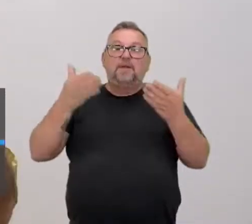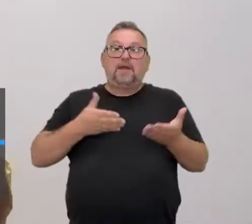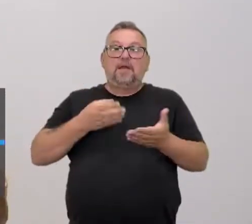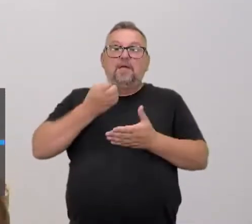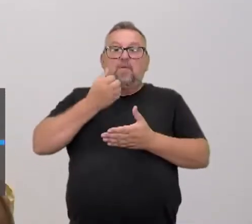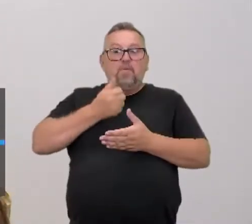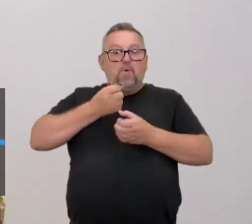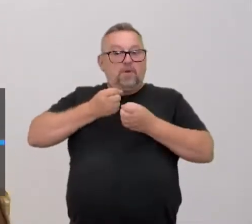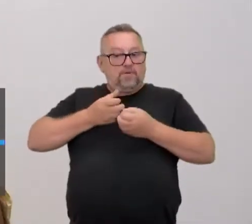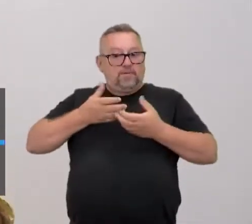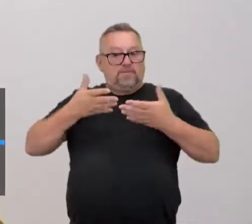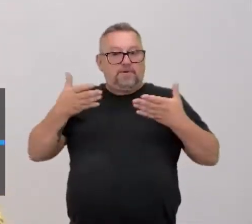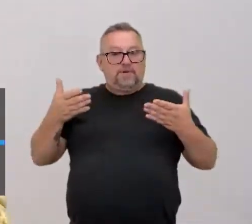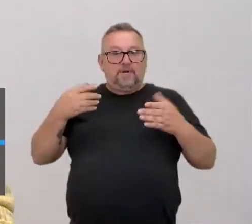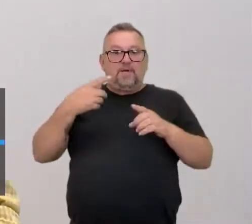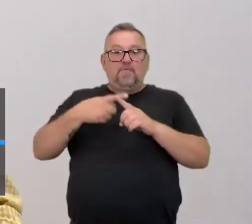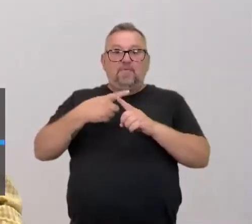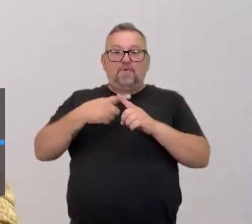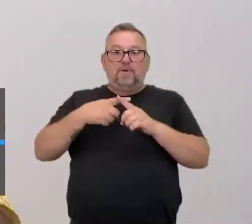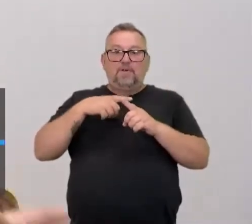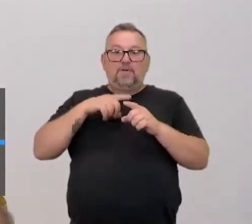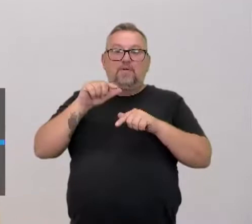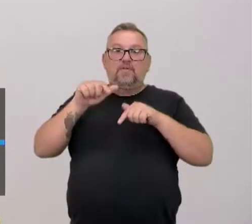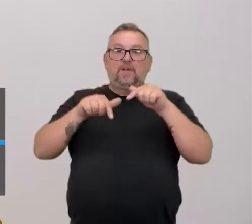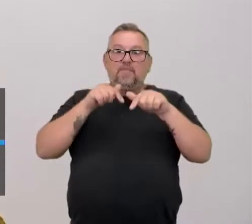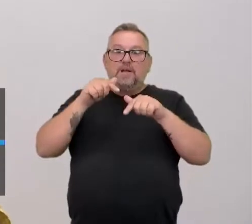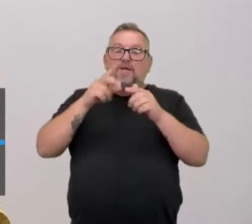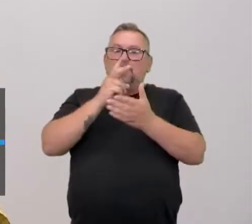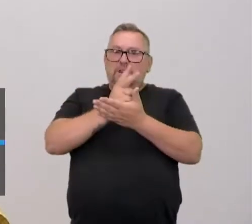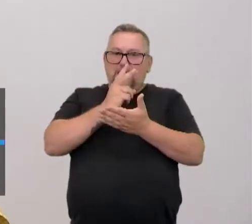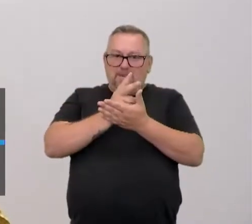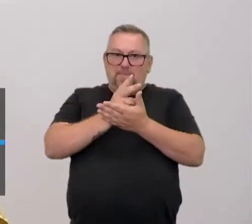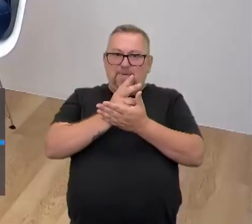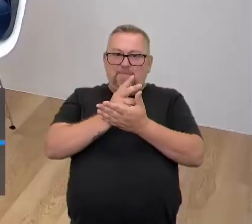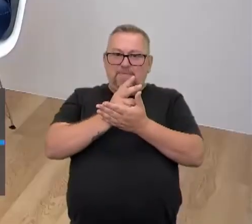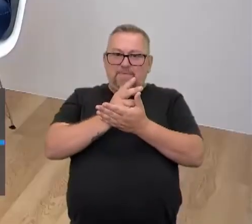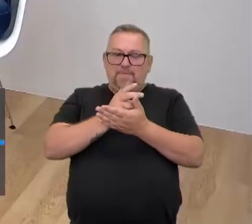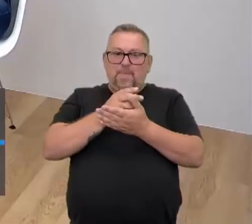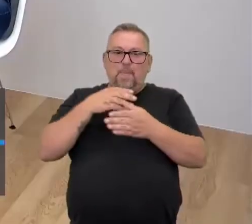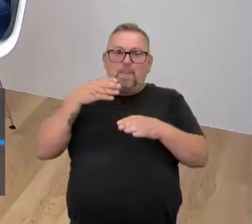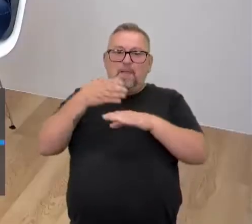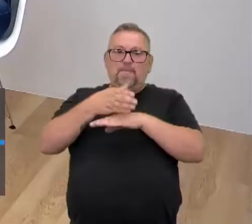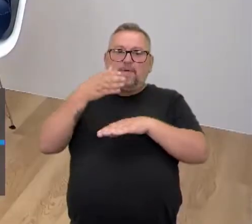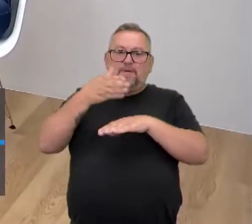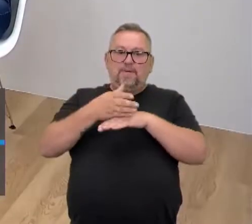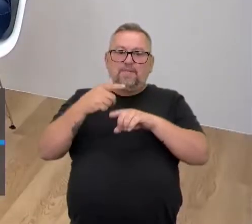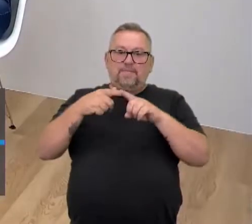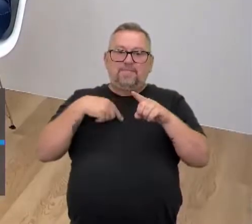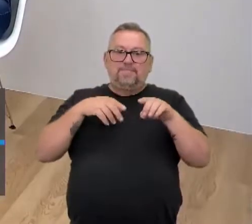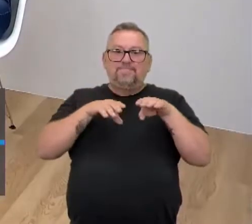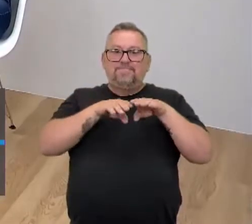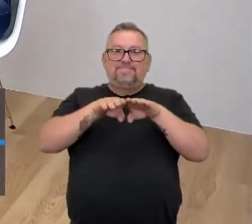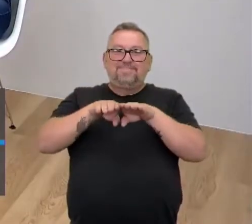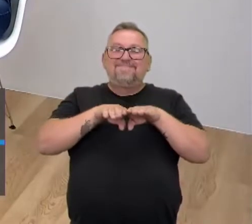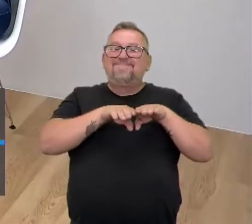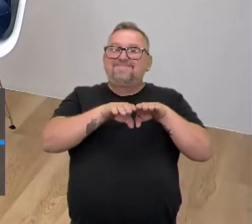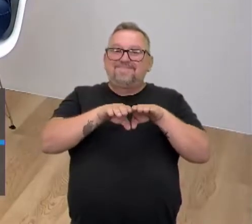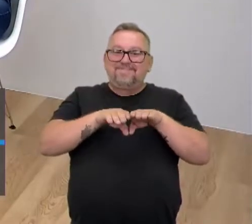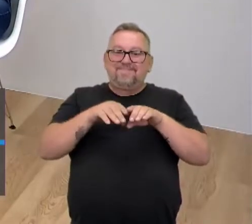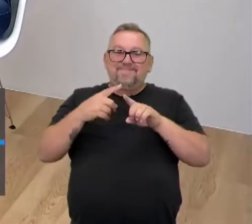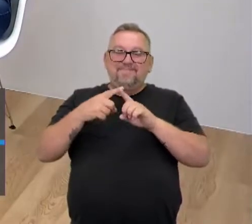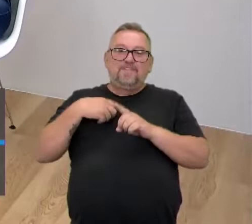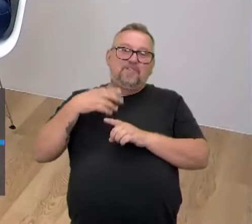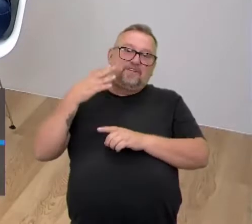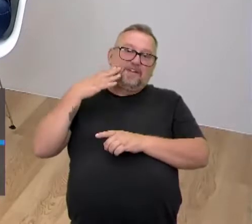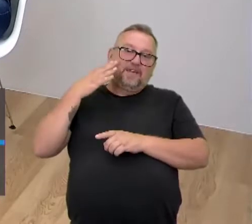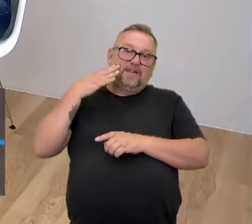boas surpresas. Porque quando a gente trabalha com alguém da mesma área, né, Pri? A participação fica quase no campo da obviedade, porque a gente já espera o